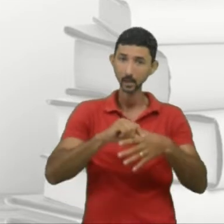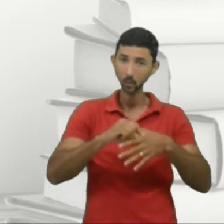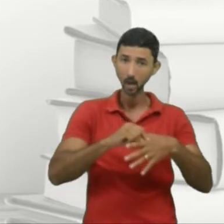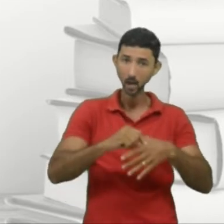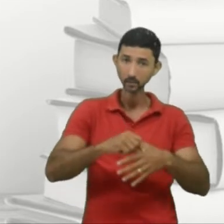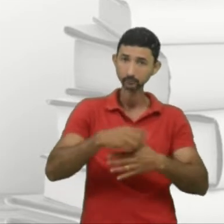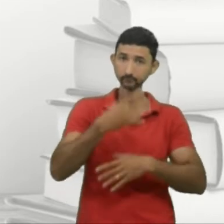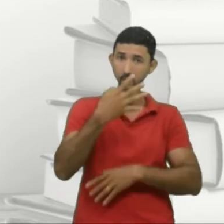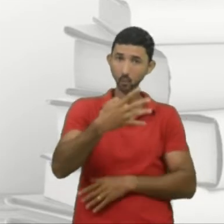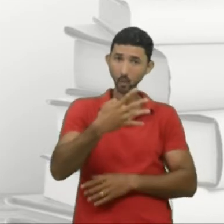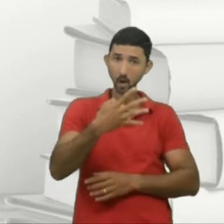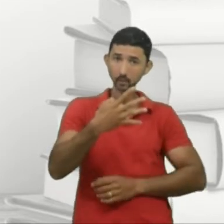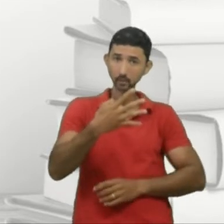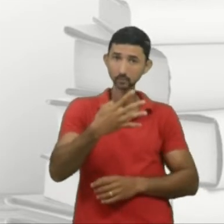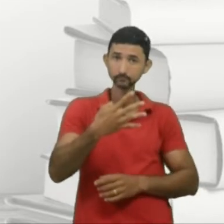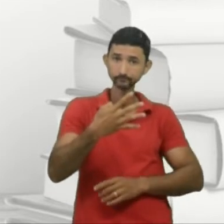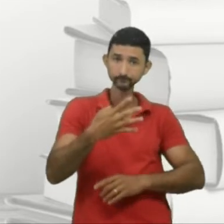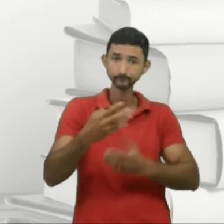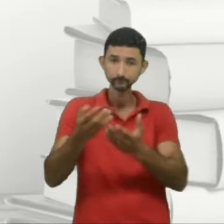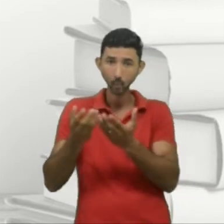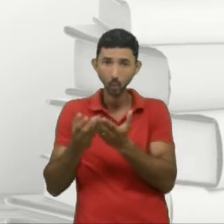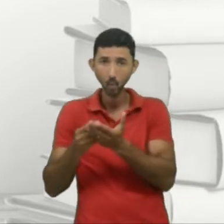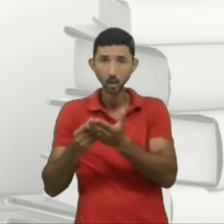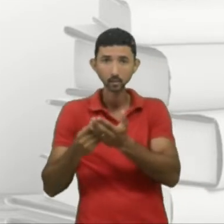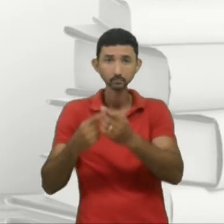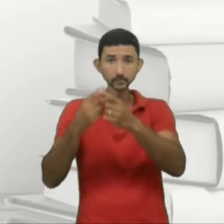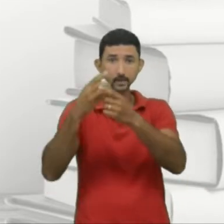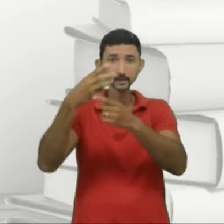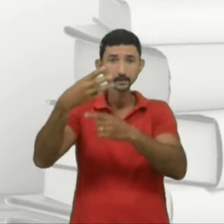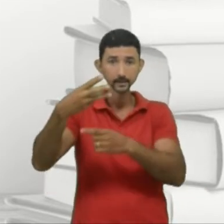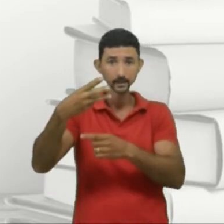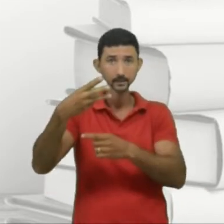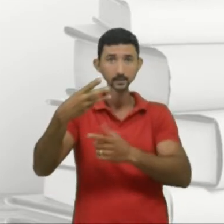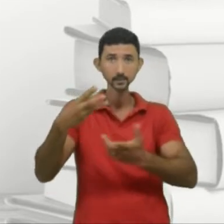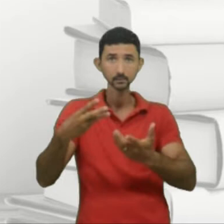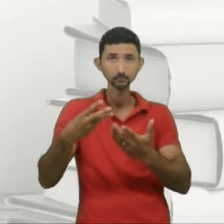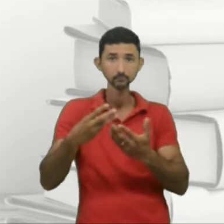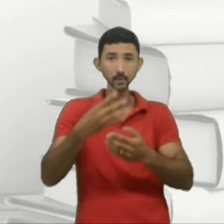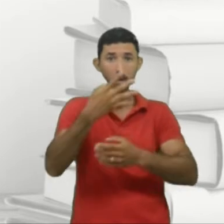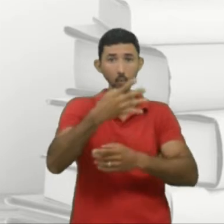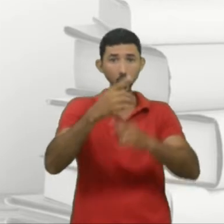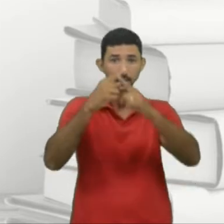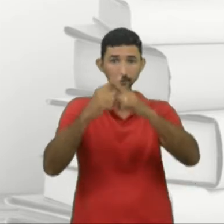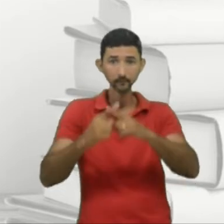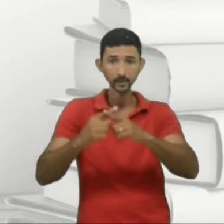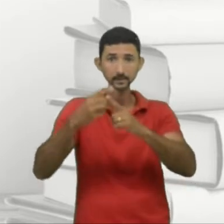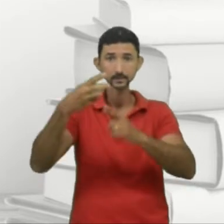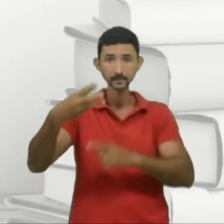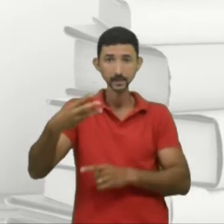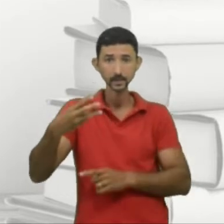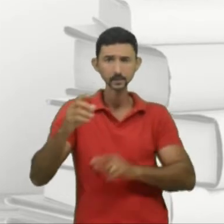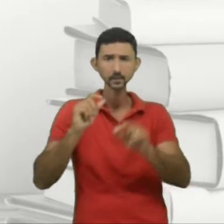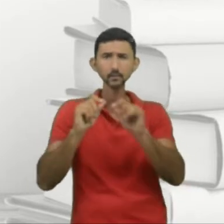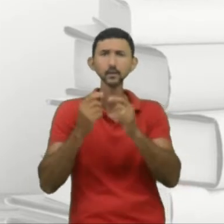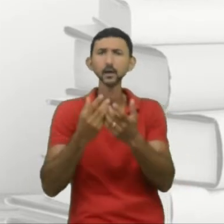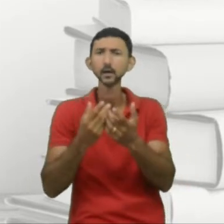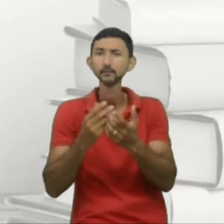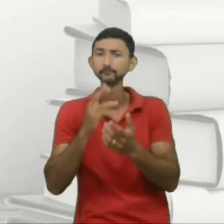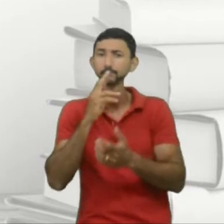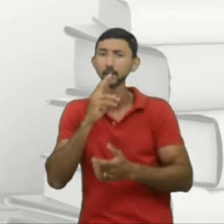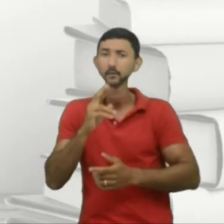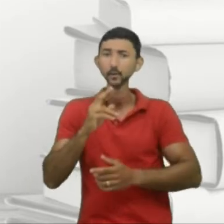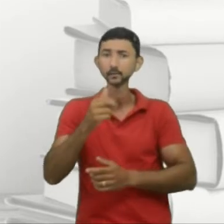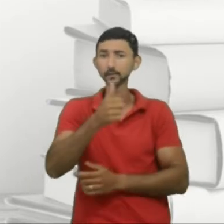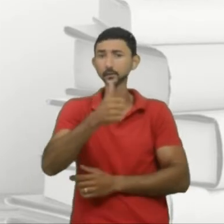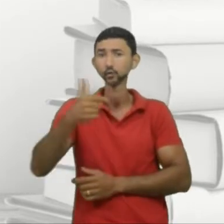4. Número de opções de acompanhamento, 3. E aí, 4 multiplicado por 3, você tem um total